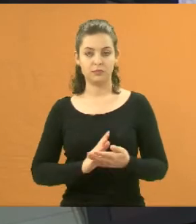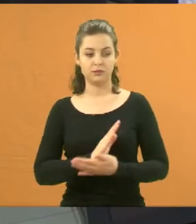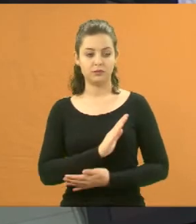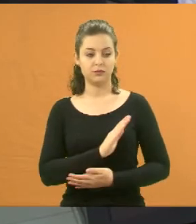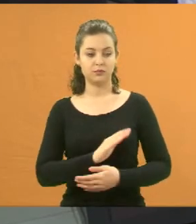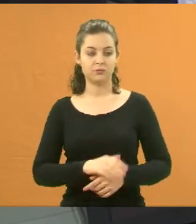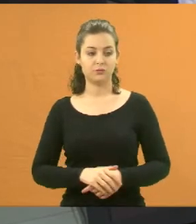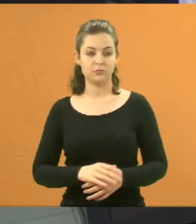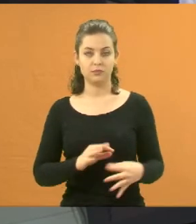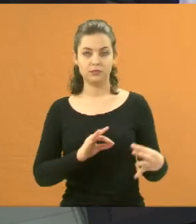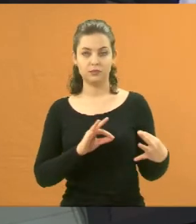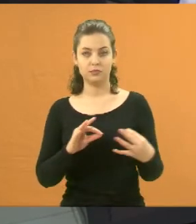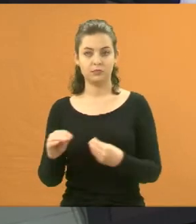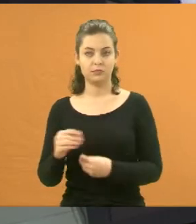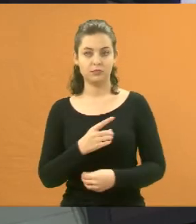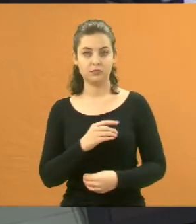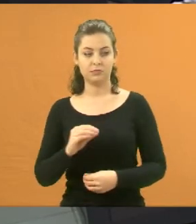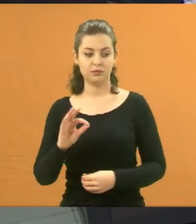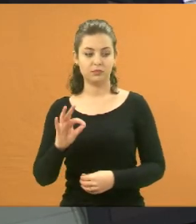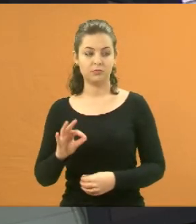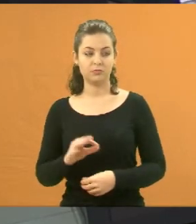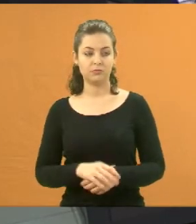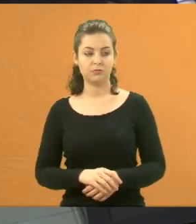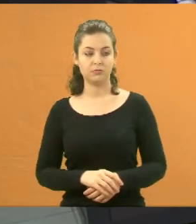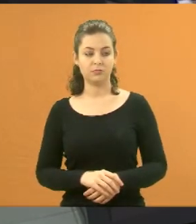Aprovada por unanimidade.